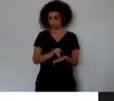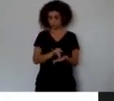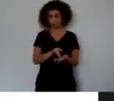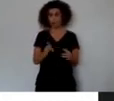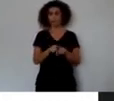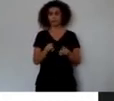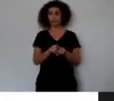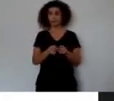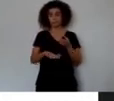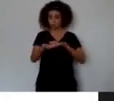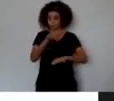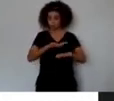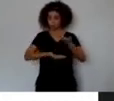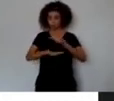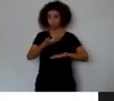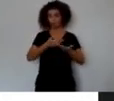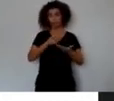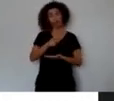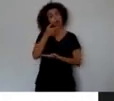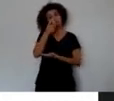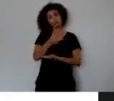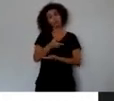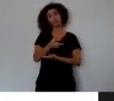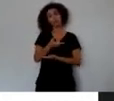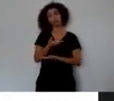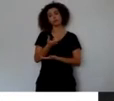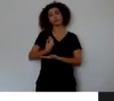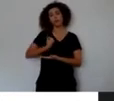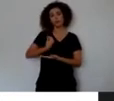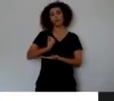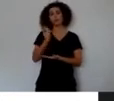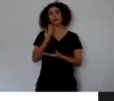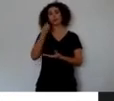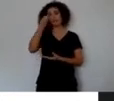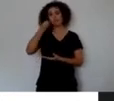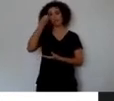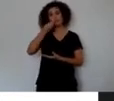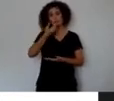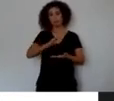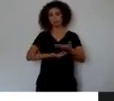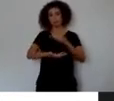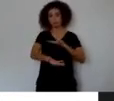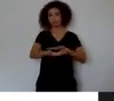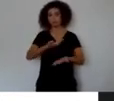pela troca interessante que o grupo proporciona, né? A troca de vivências, de experiências, o contato com o outro.